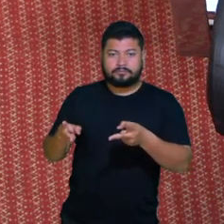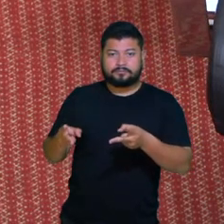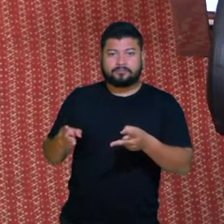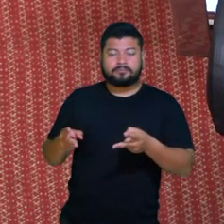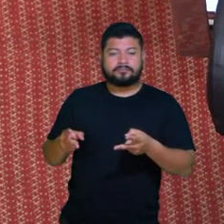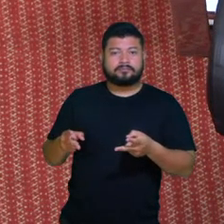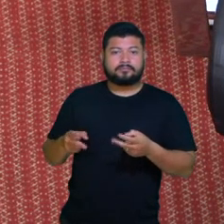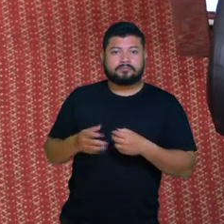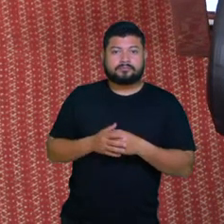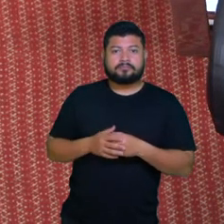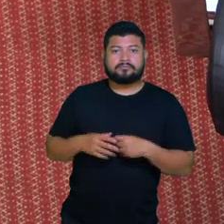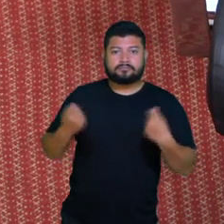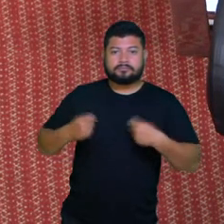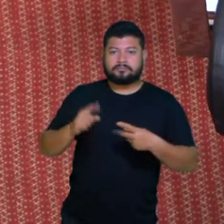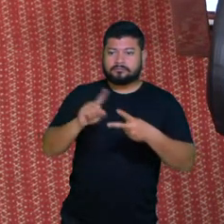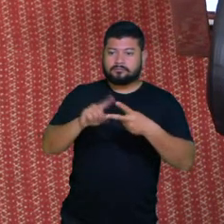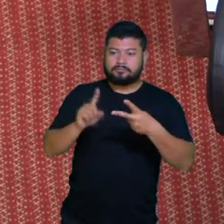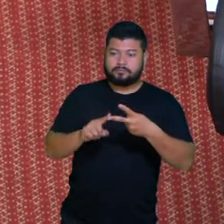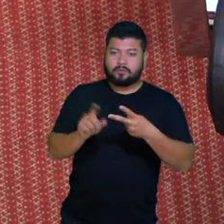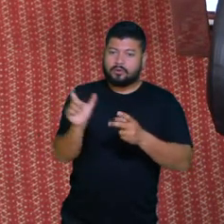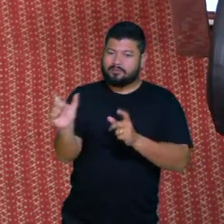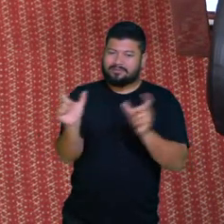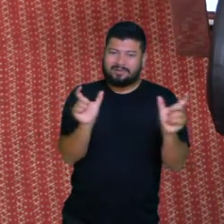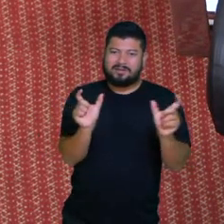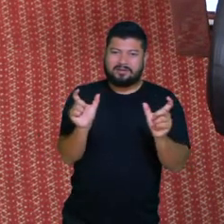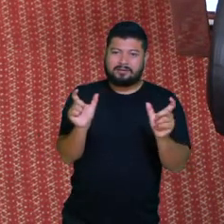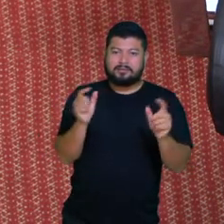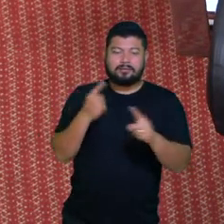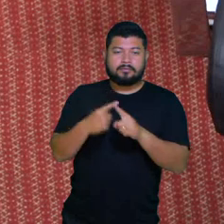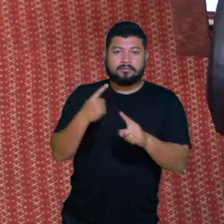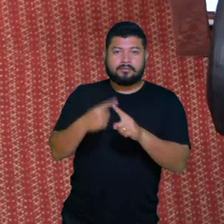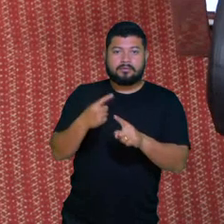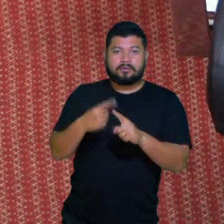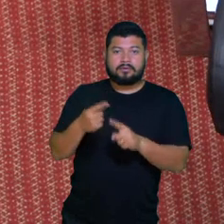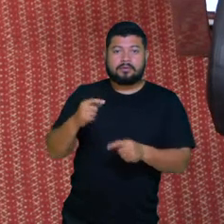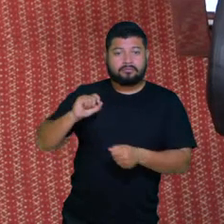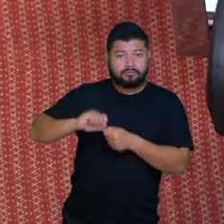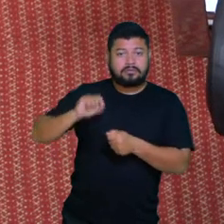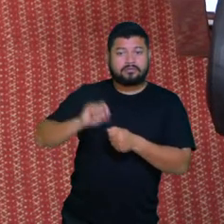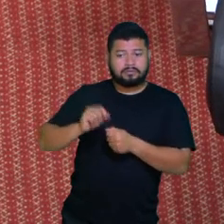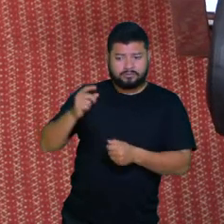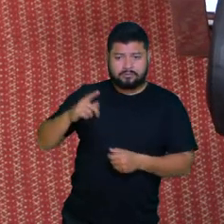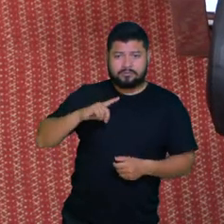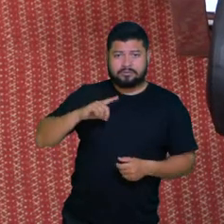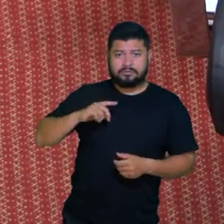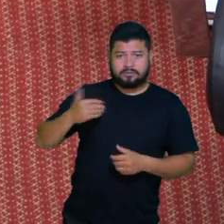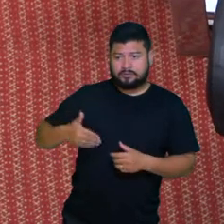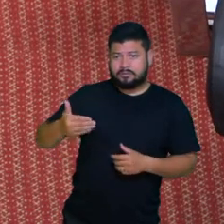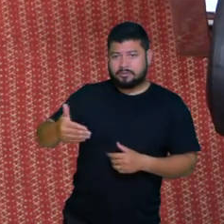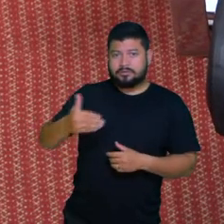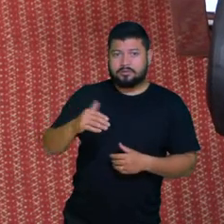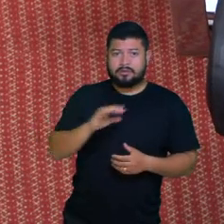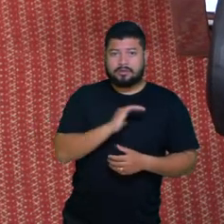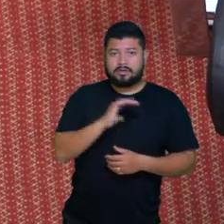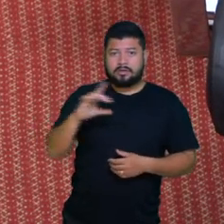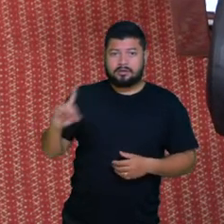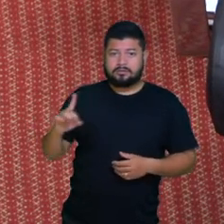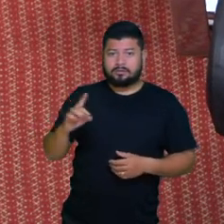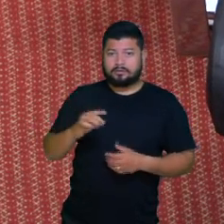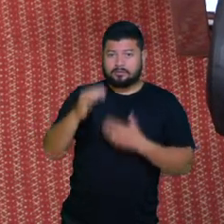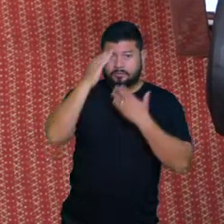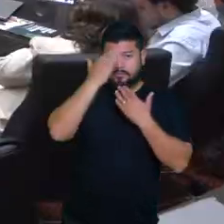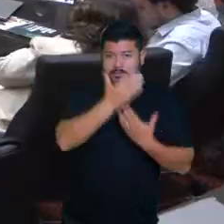amenizar um pouco esses dois termos ali porque a gente vem fazendo as formações continuadas nas coordenadorias é só isso